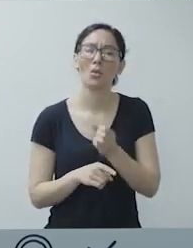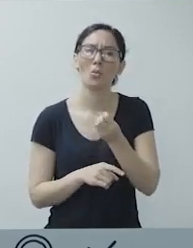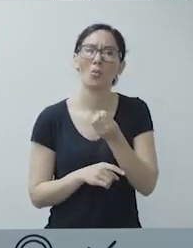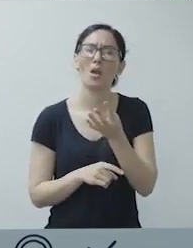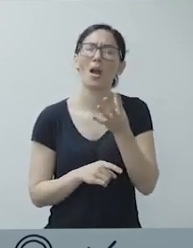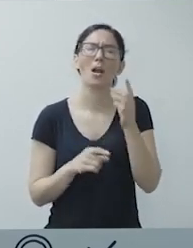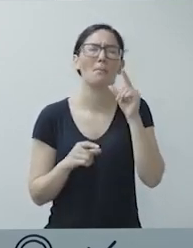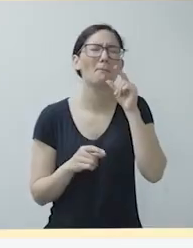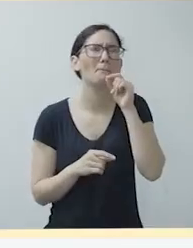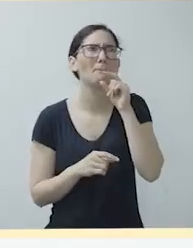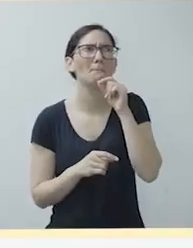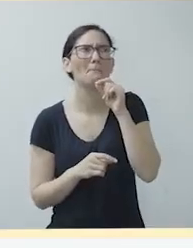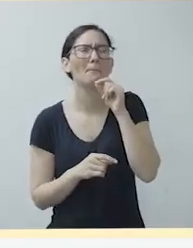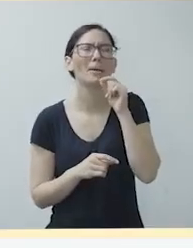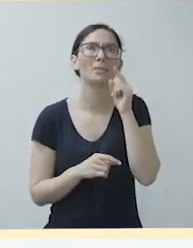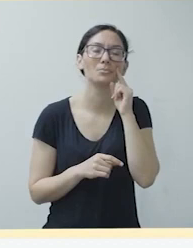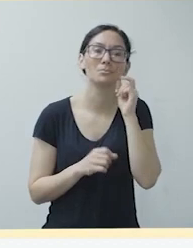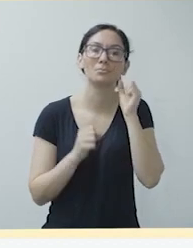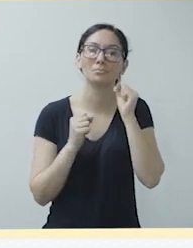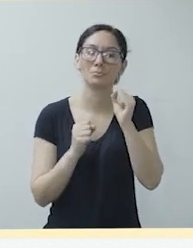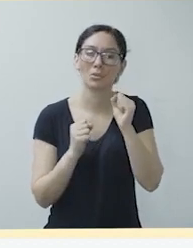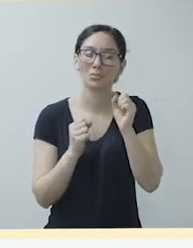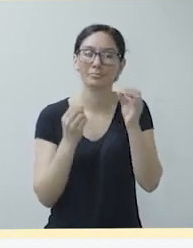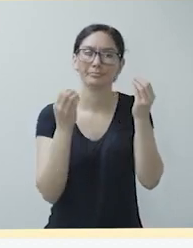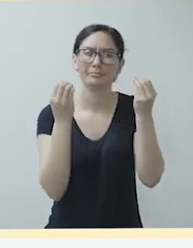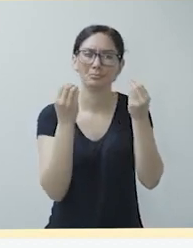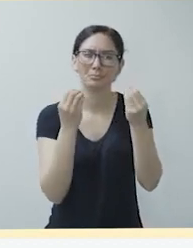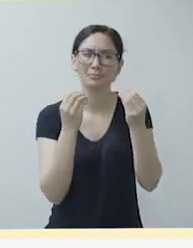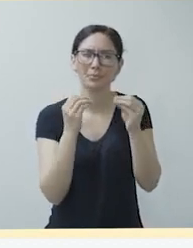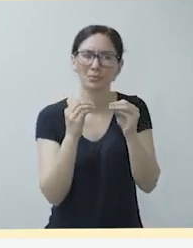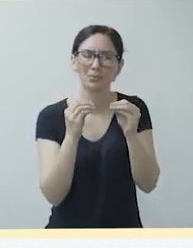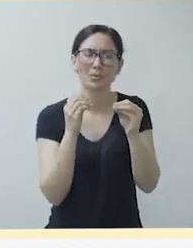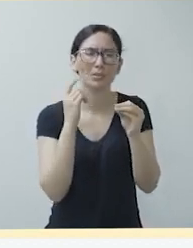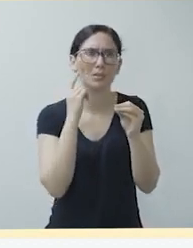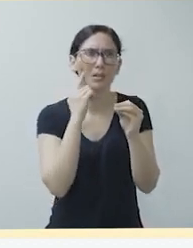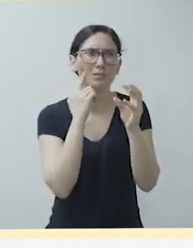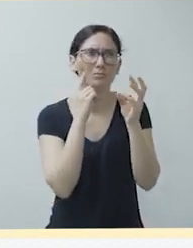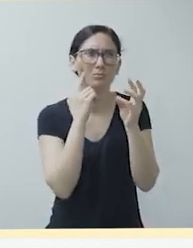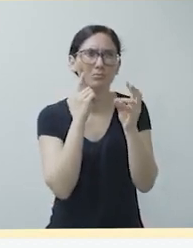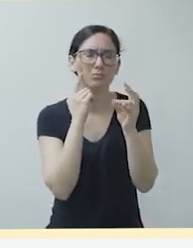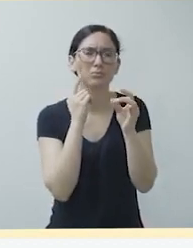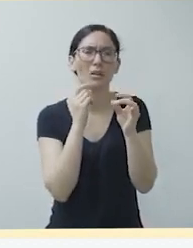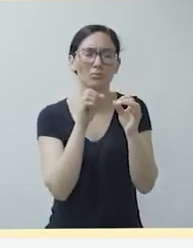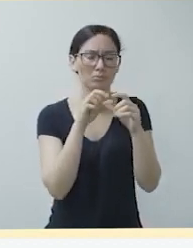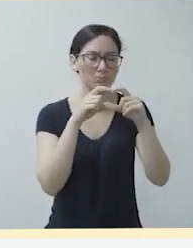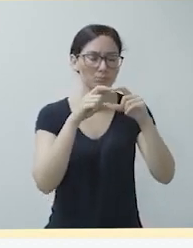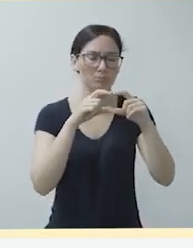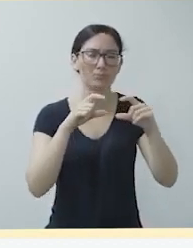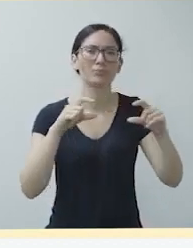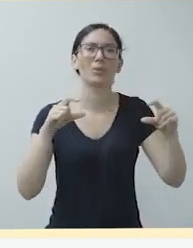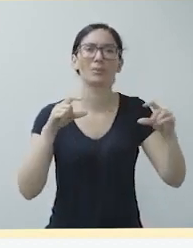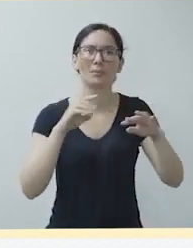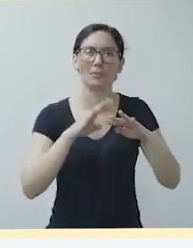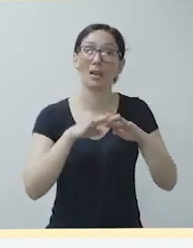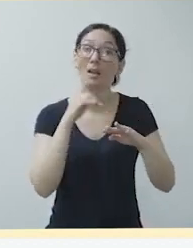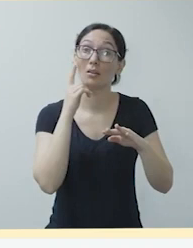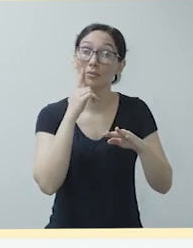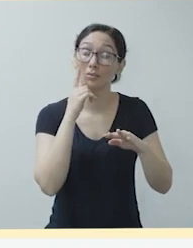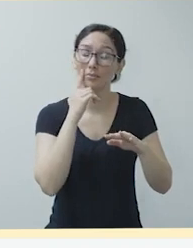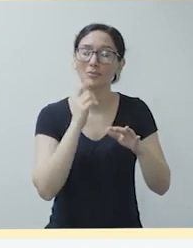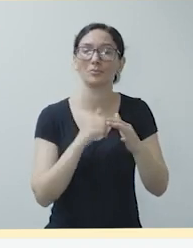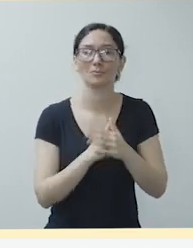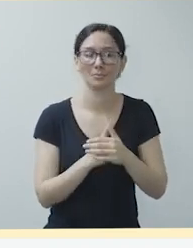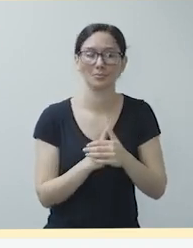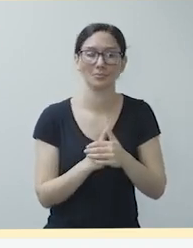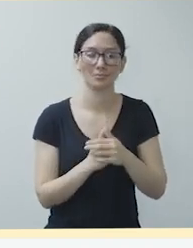quantos passarinhos? Como é que eu posso fazer isso fazendo uma operação matemática? Vamos fazer juntos?